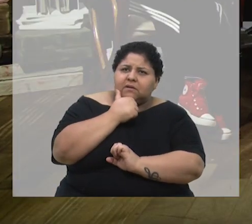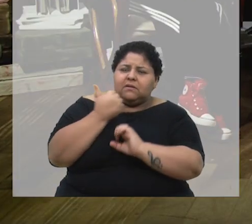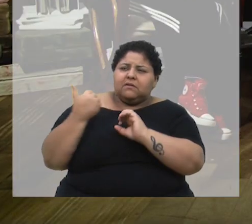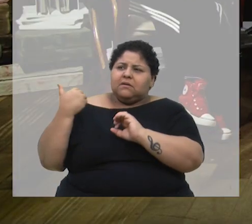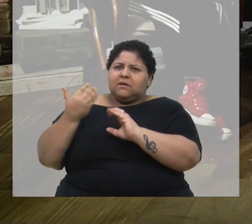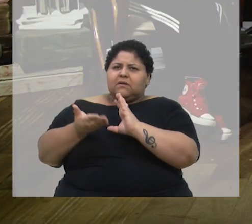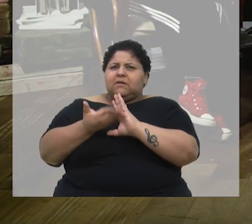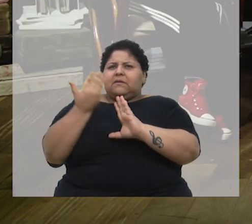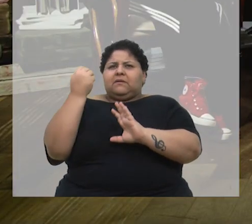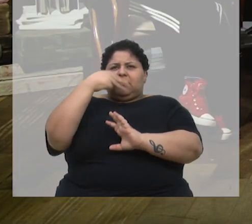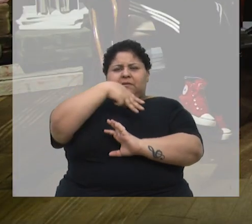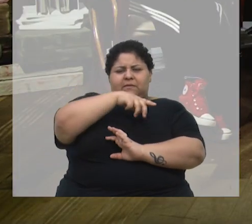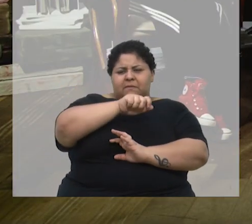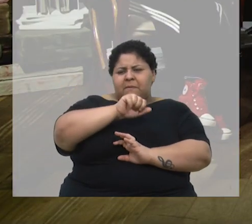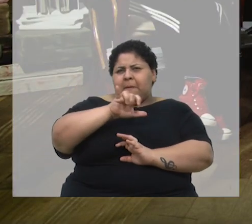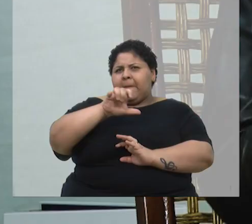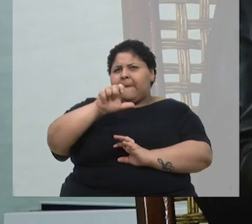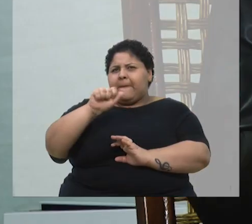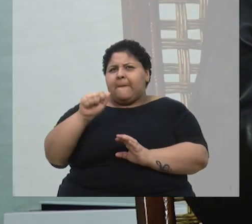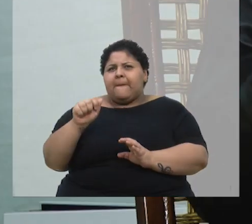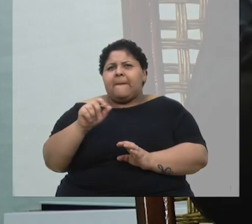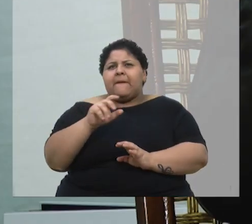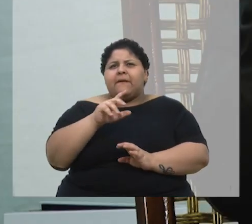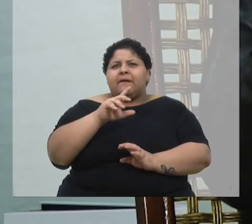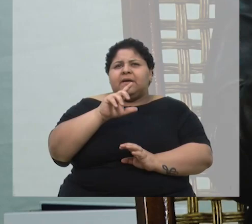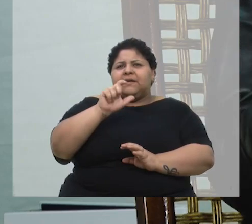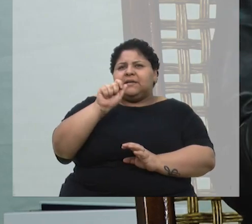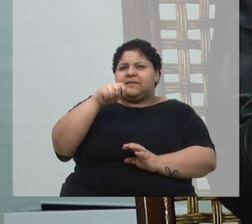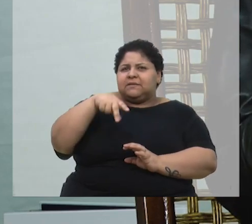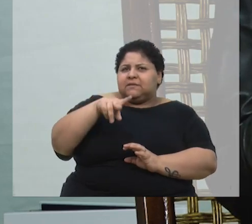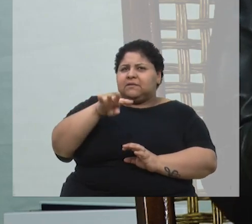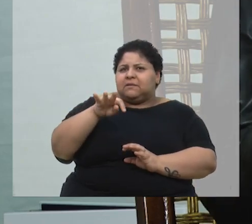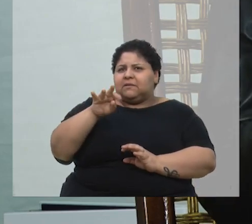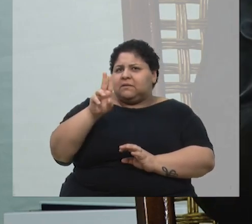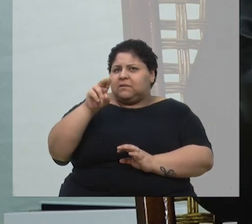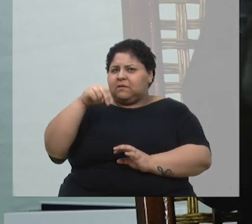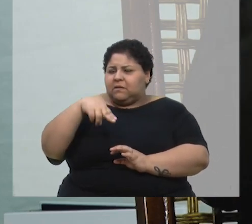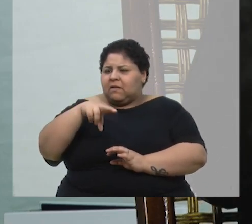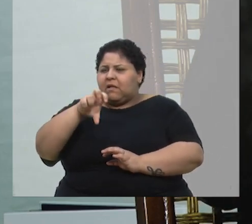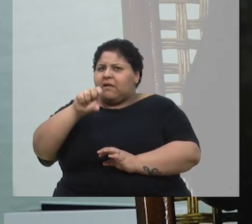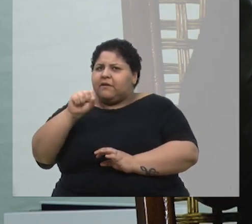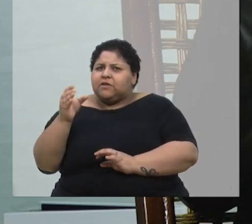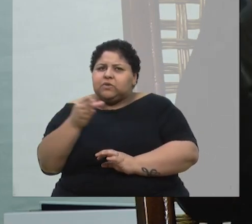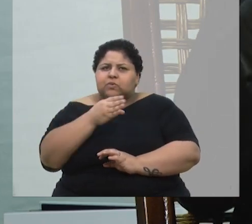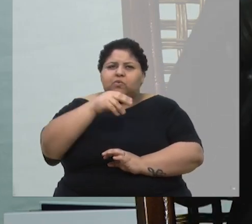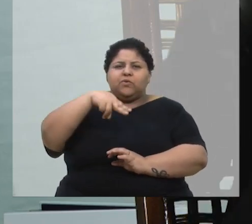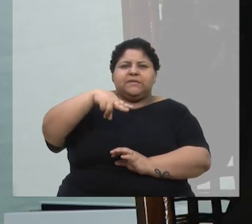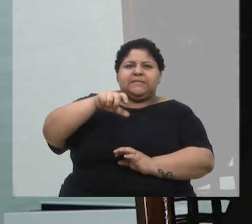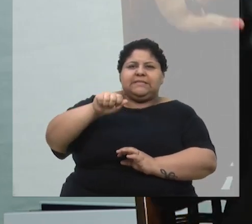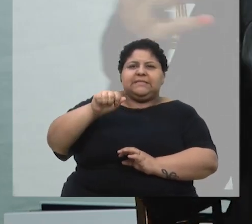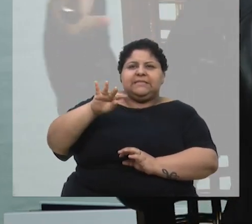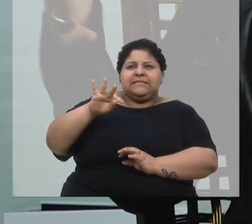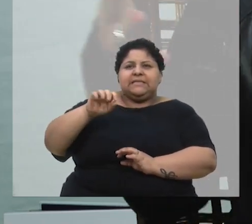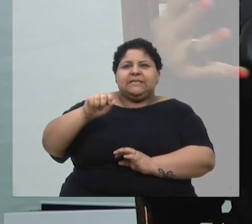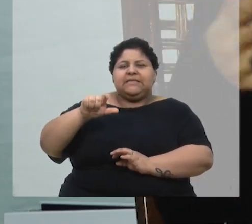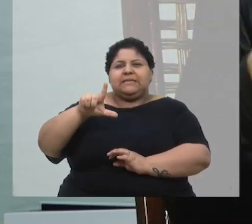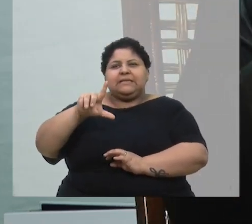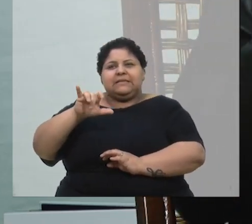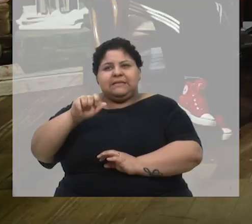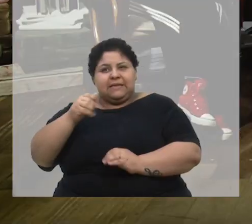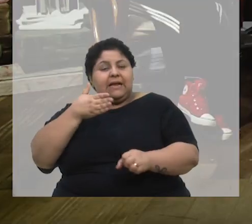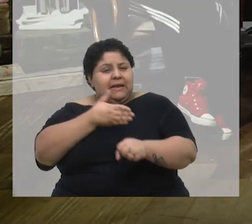de mulheres. Então, né, desde a Maia, a própria Adriana Tunes, a Natália, que participou